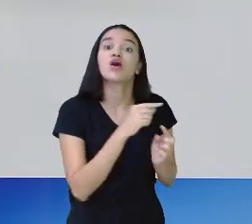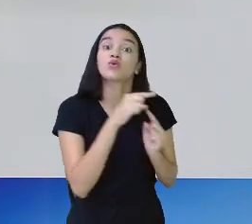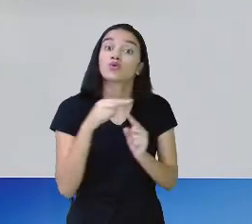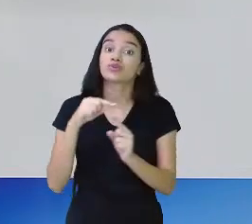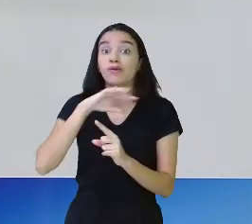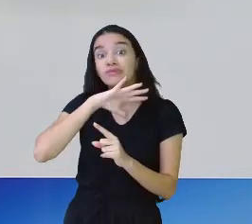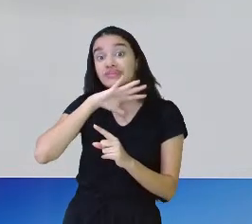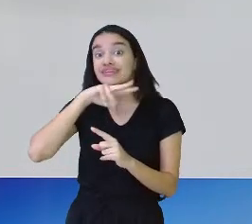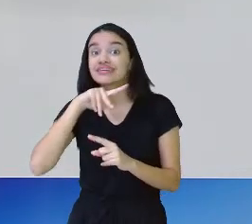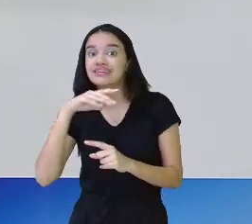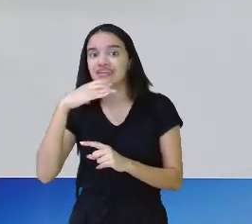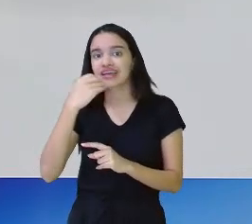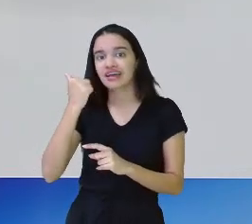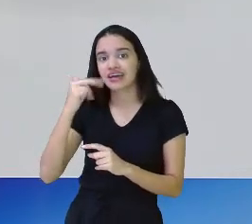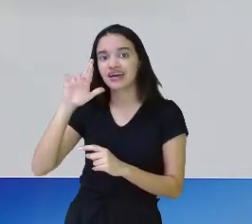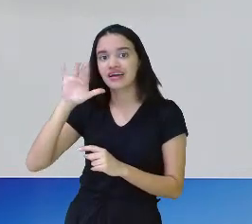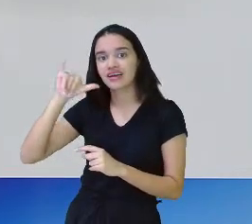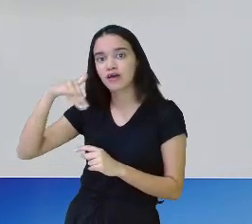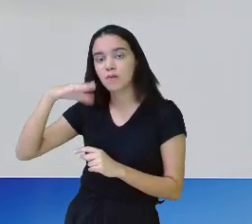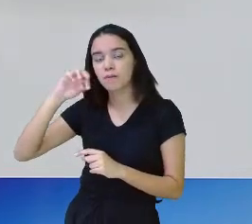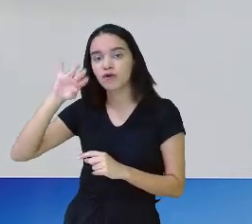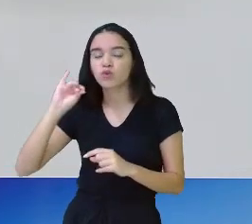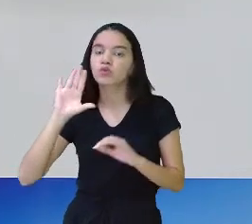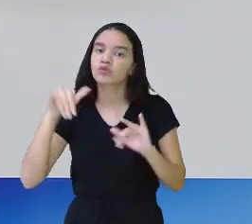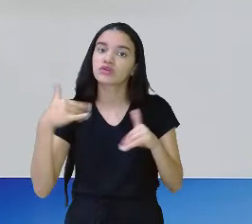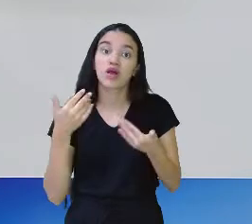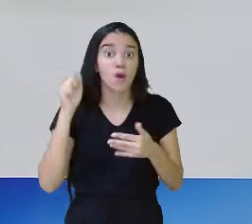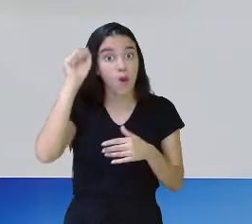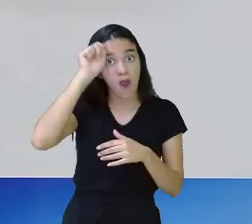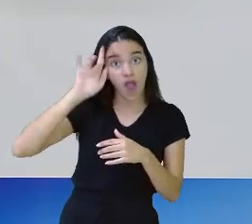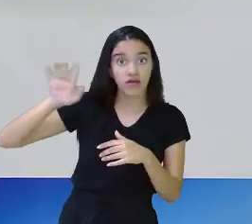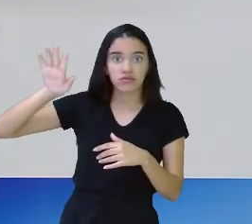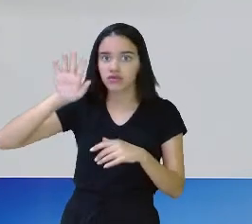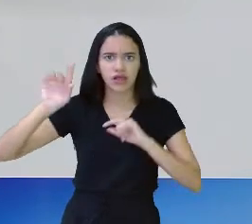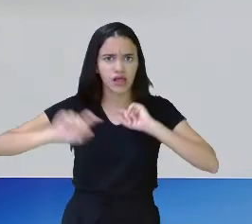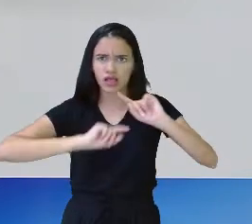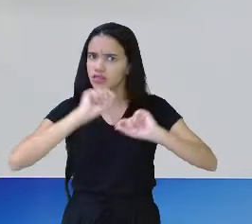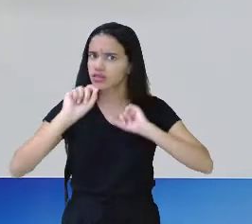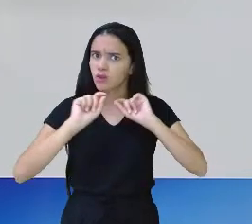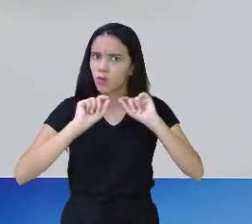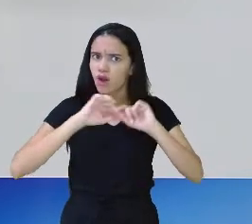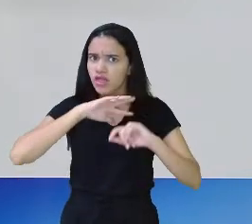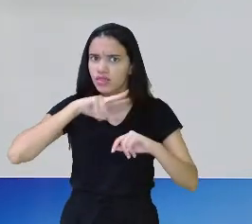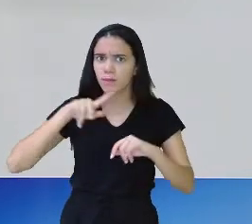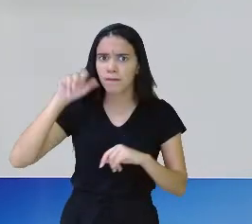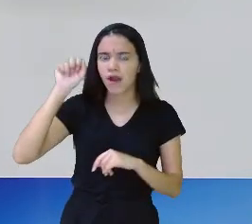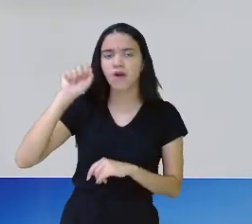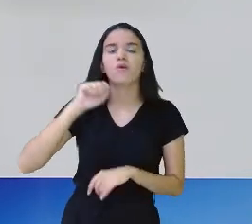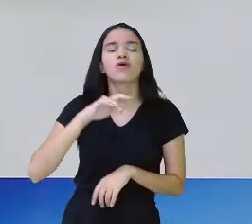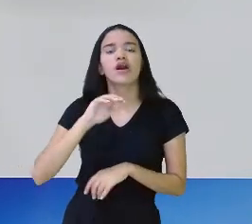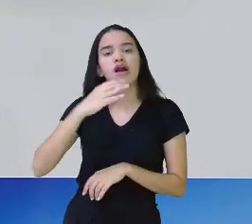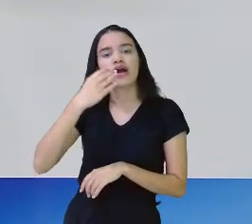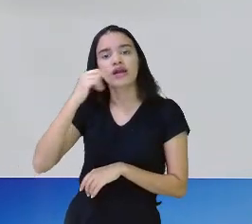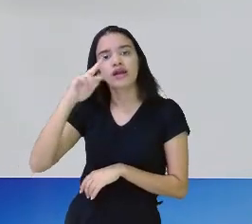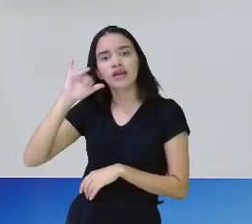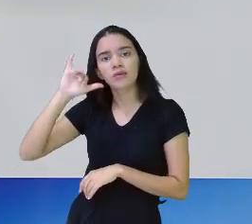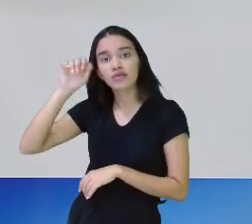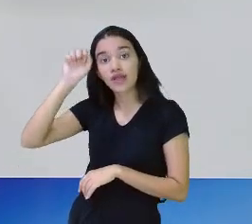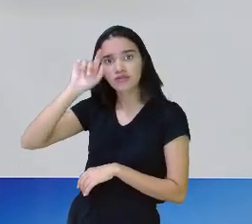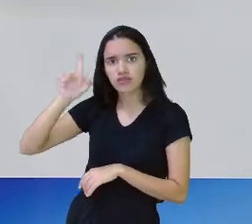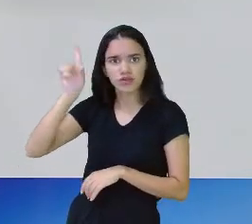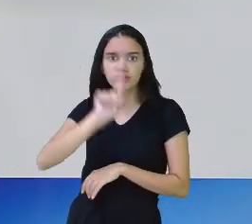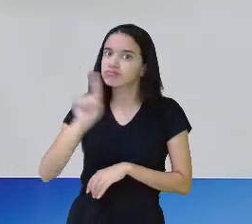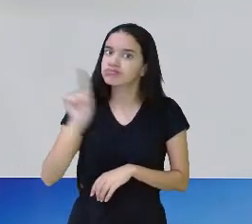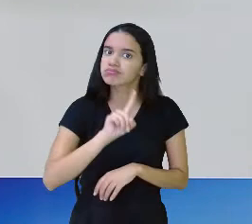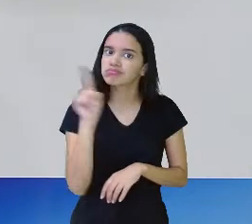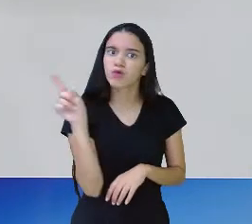tipo de caramujo, gente. O africano, ele não serve para comer, hein? Então não fique aí perseguindo eles, porque já viu que